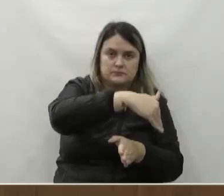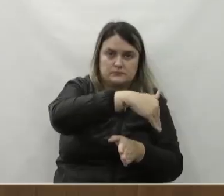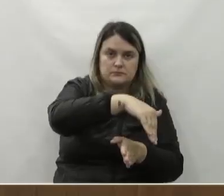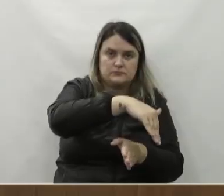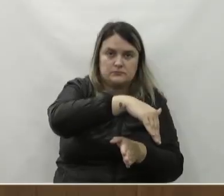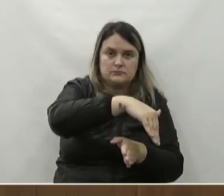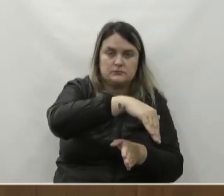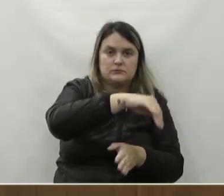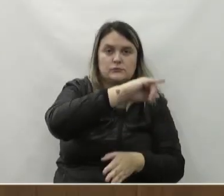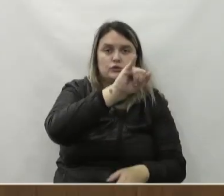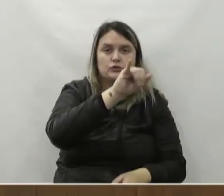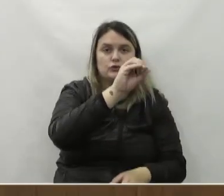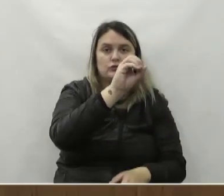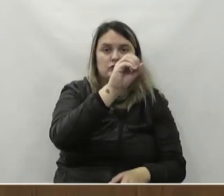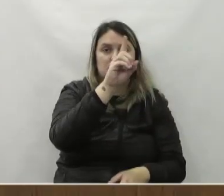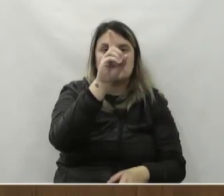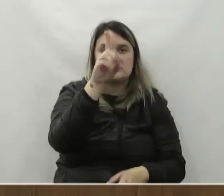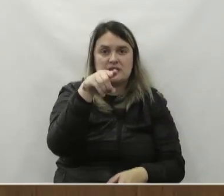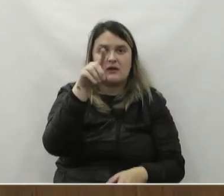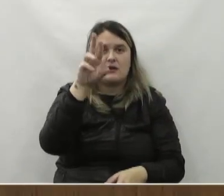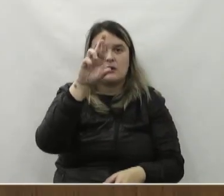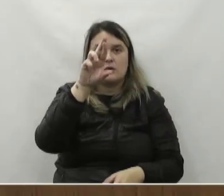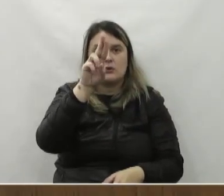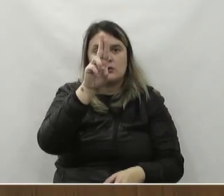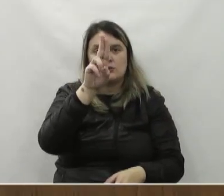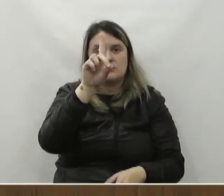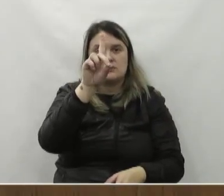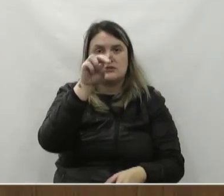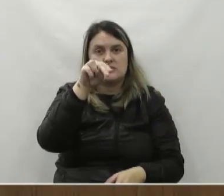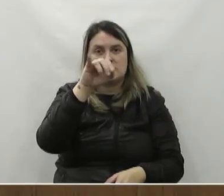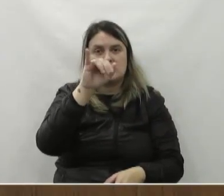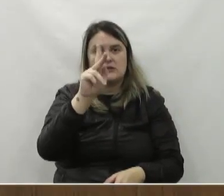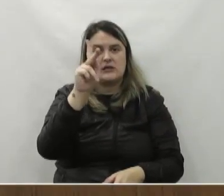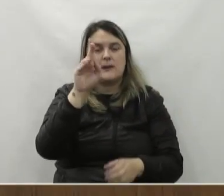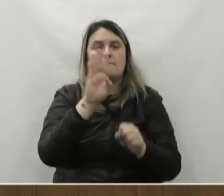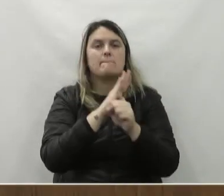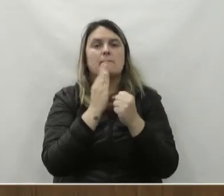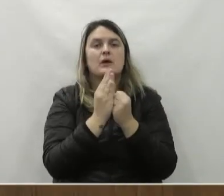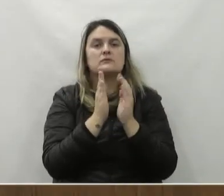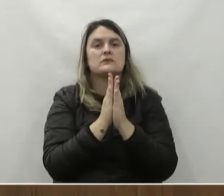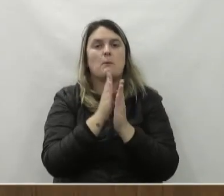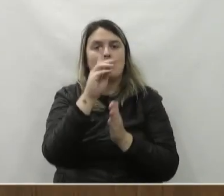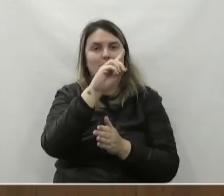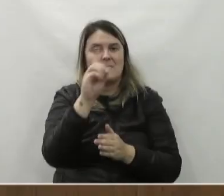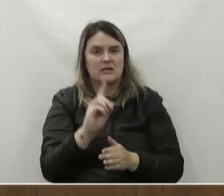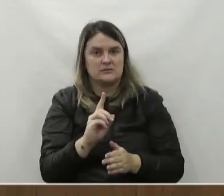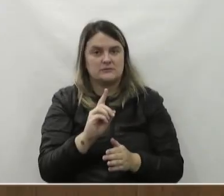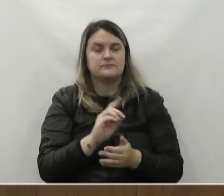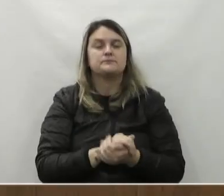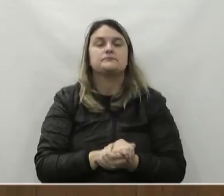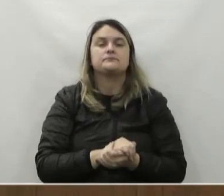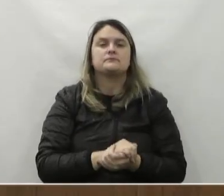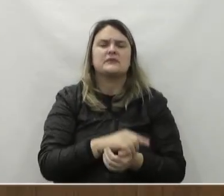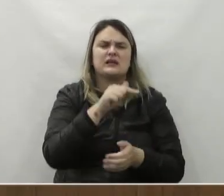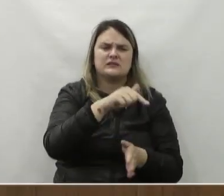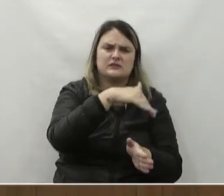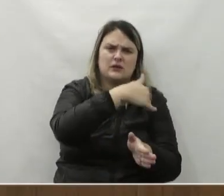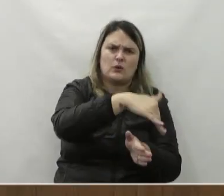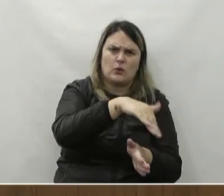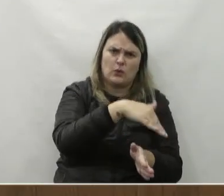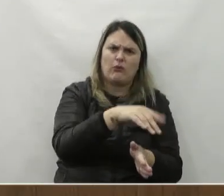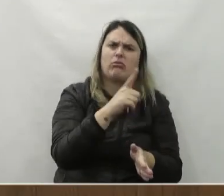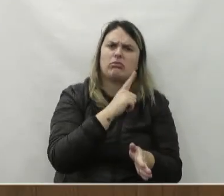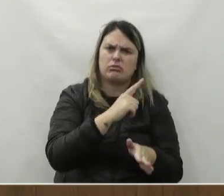da rua José Rudnick, no bairro São Brás. Justificativa. Trata-se de uma via